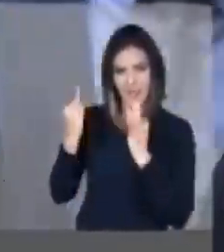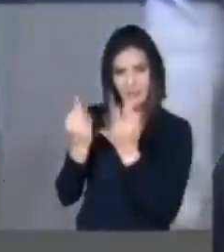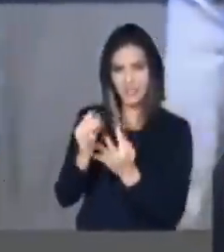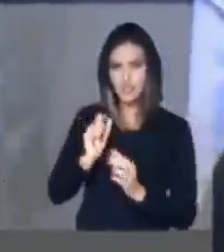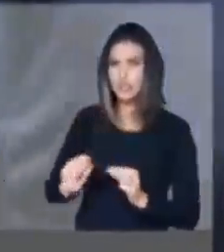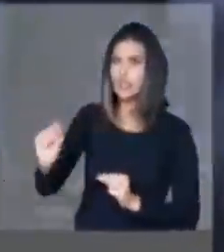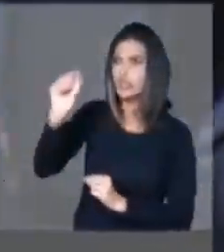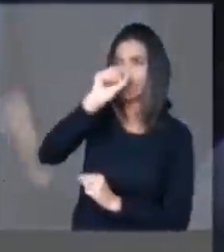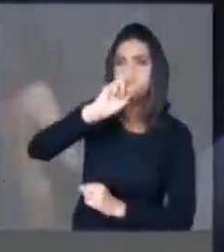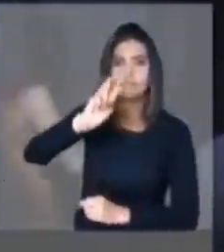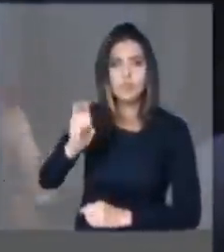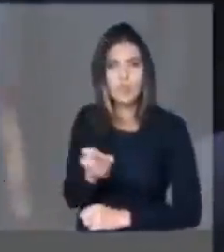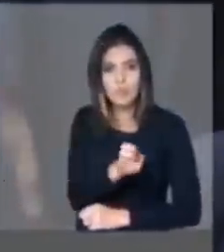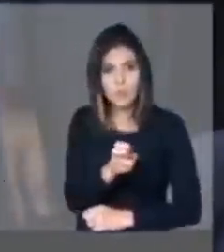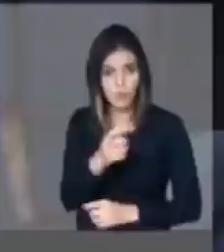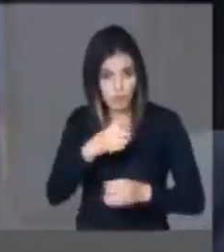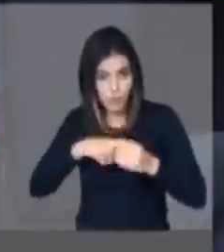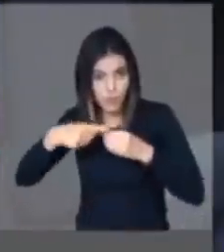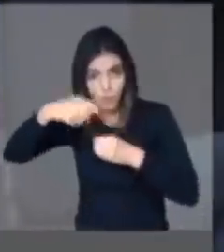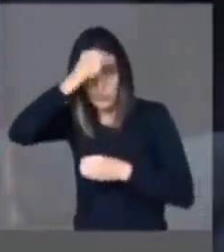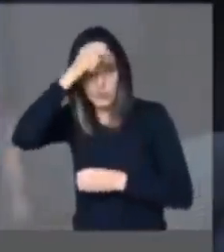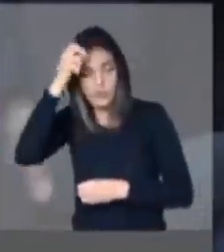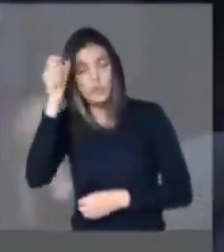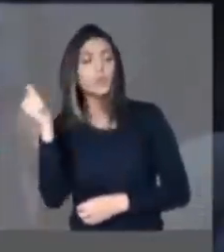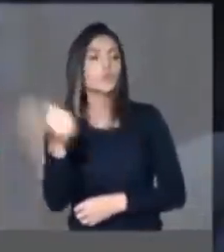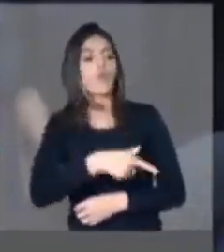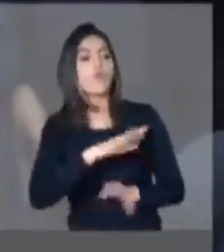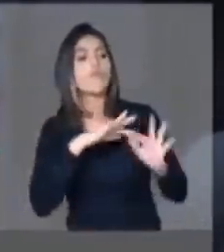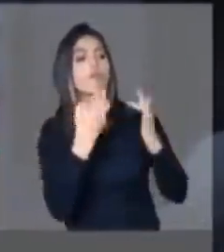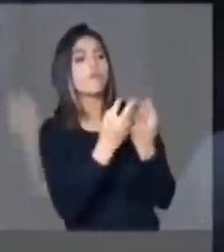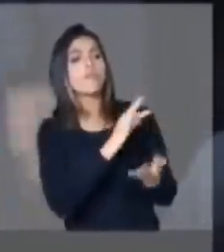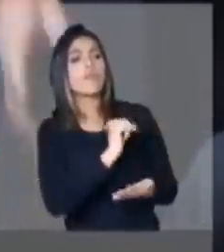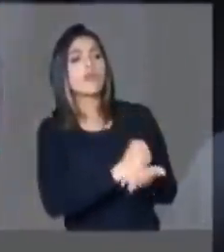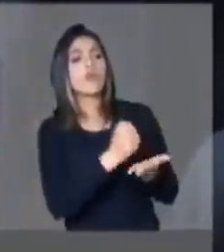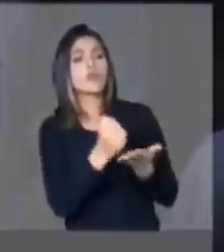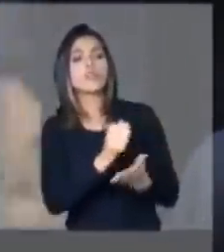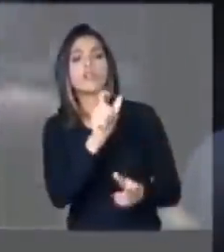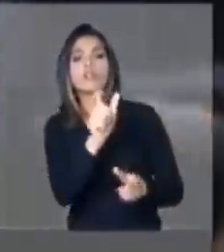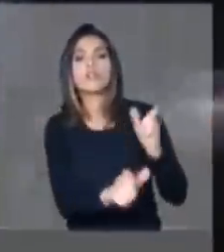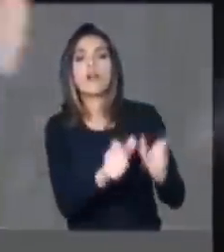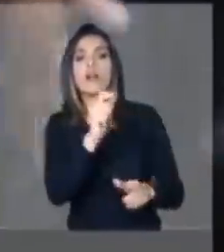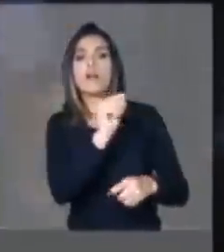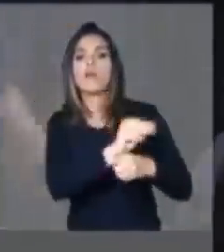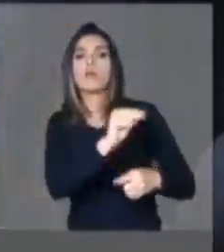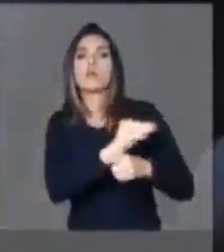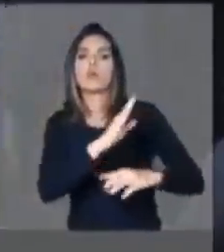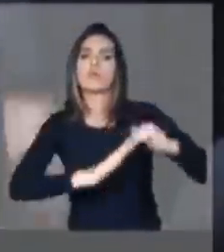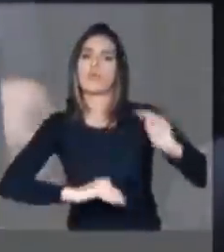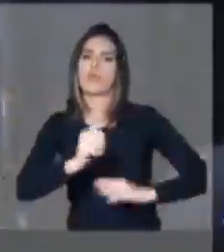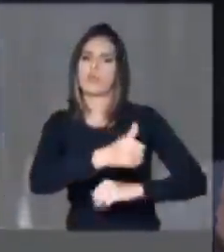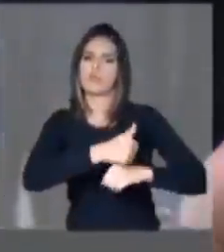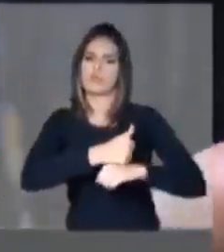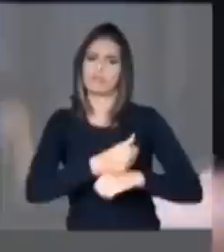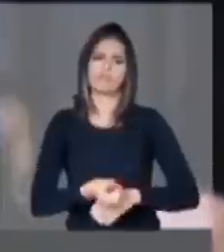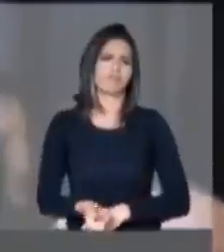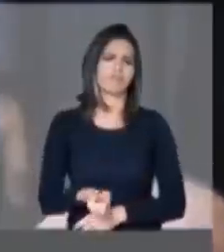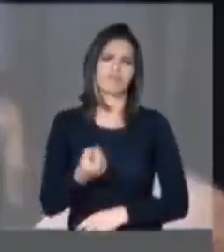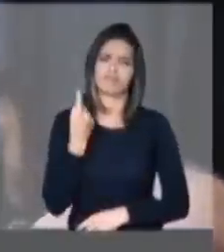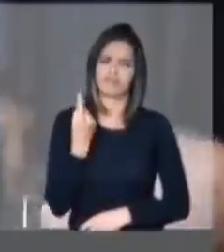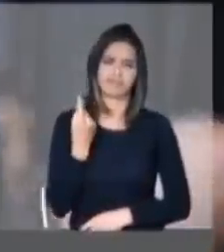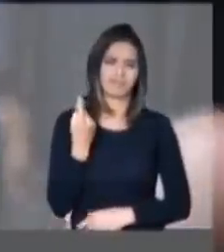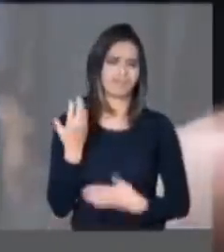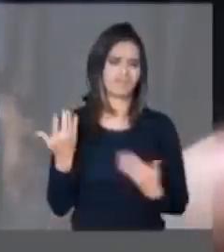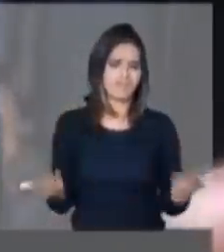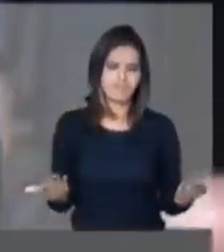os mais de 5 mil municípios do país, do que as famílias que vão contratar os próprios cuidadores. É realmente, como diria Hayek,